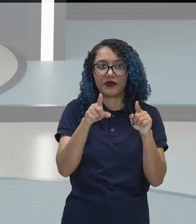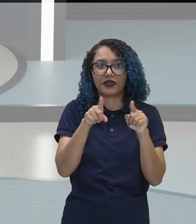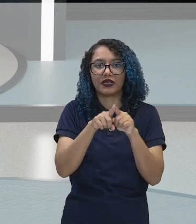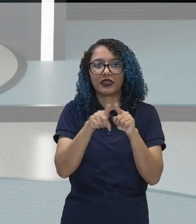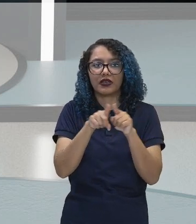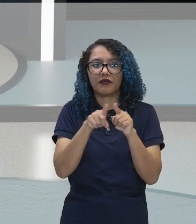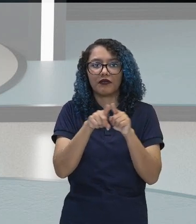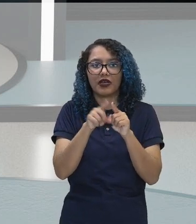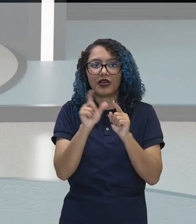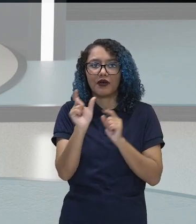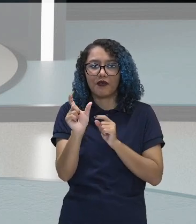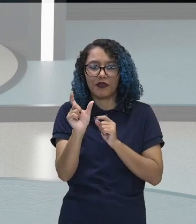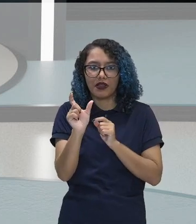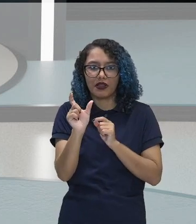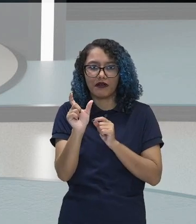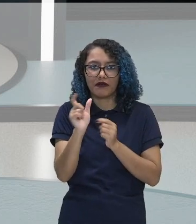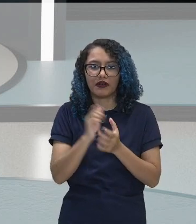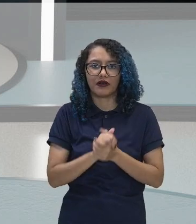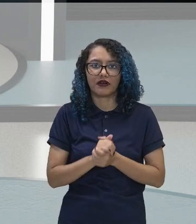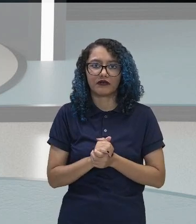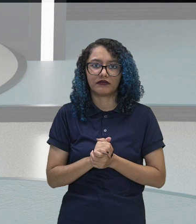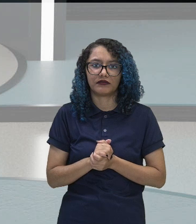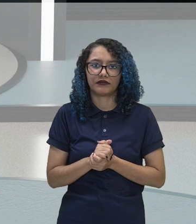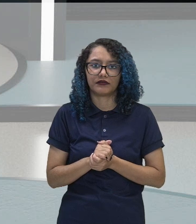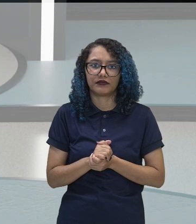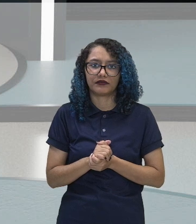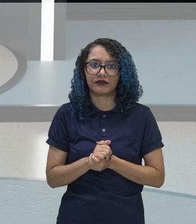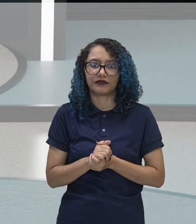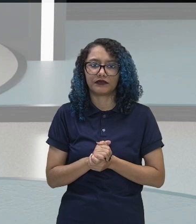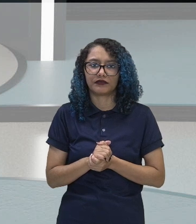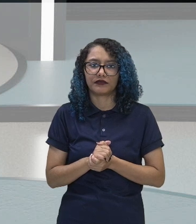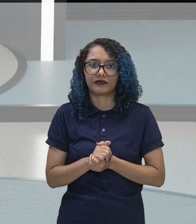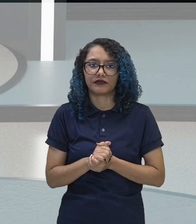uma palavra que define, né? Eu tenho